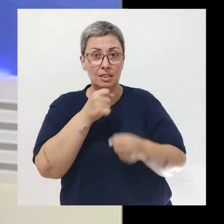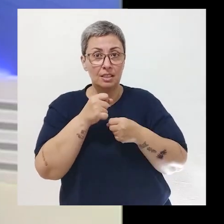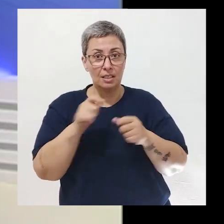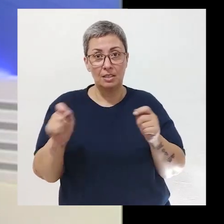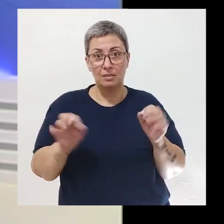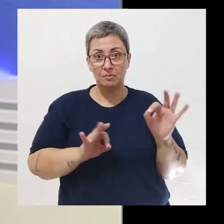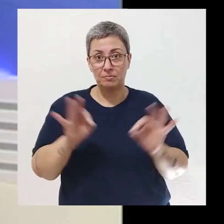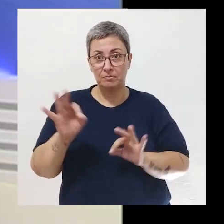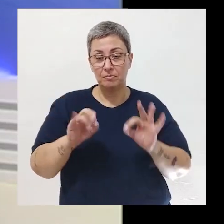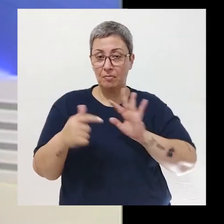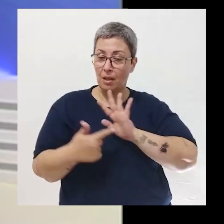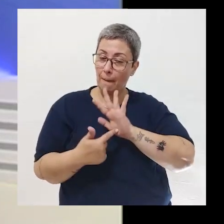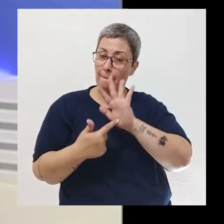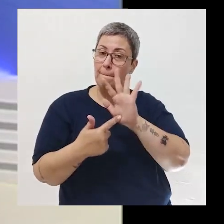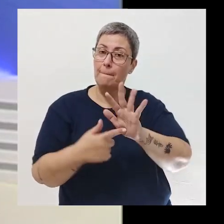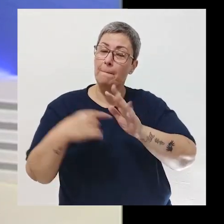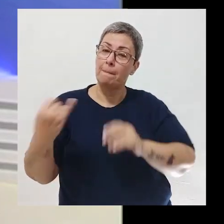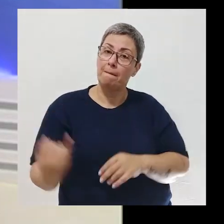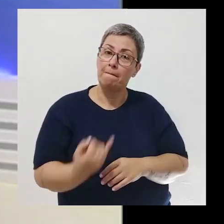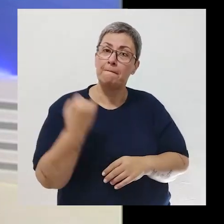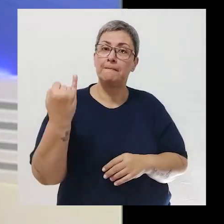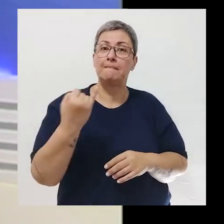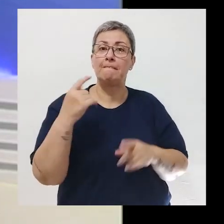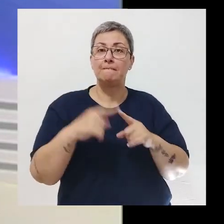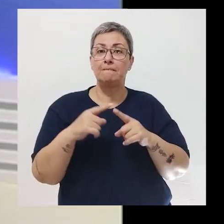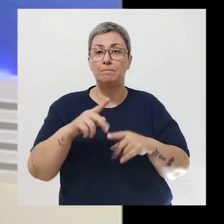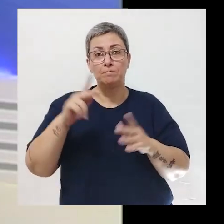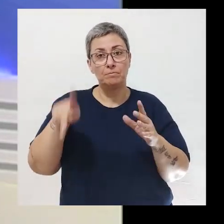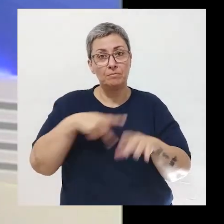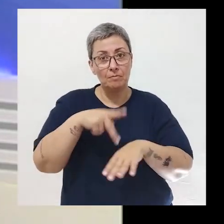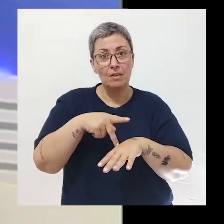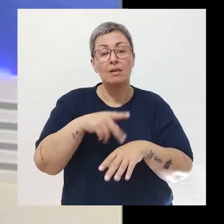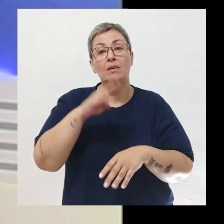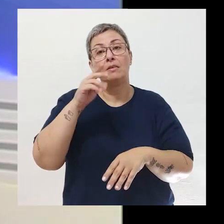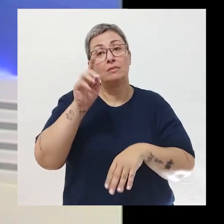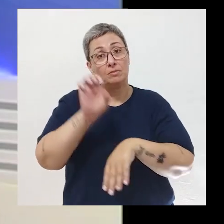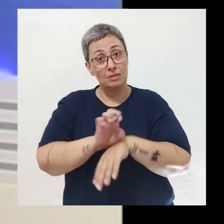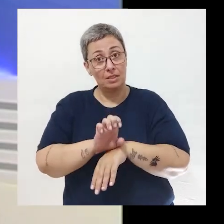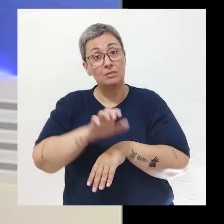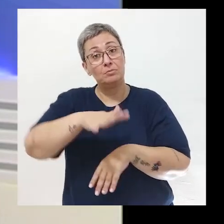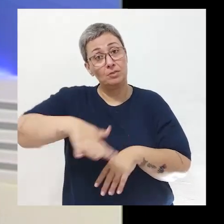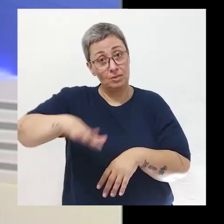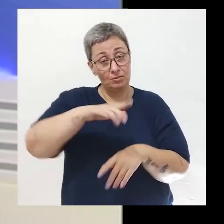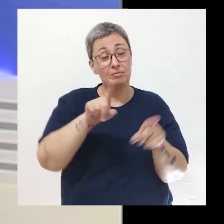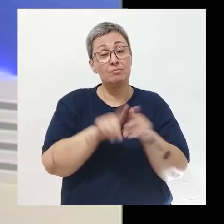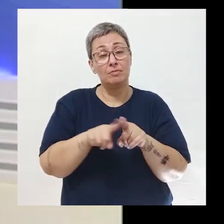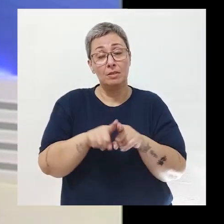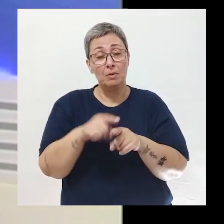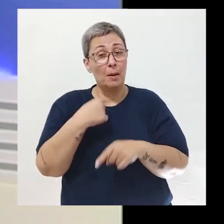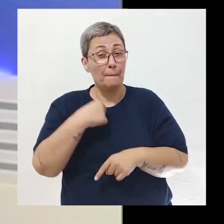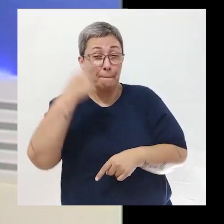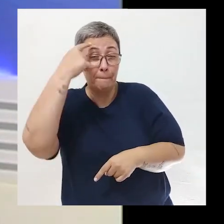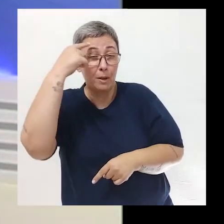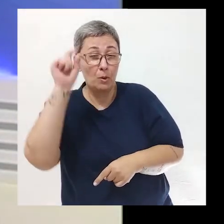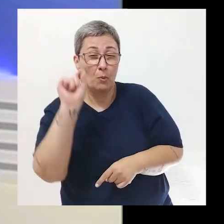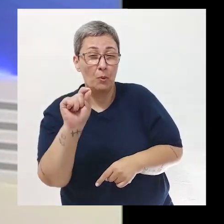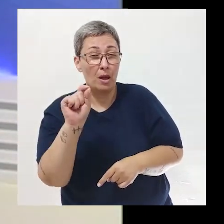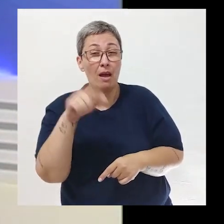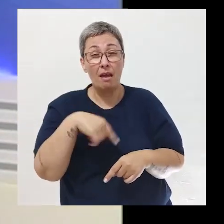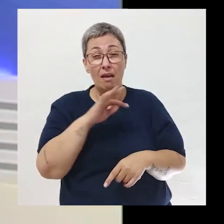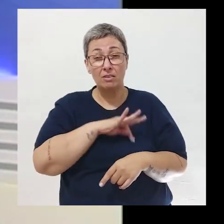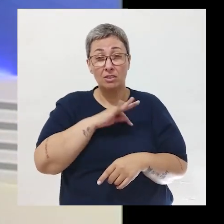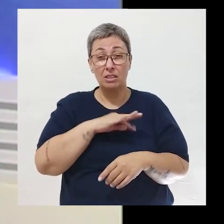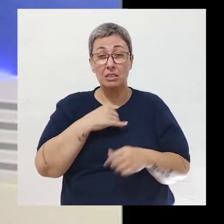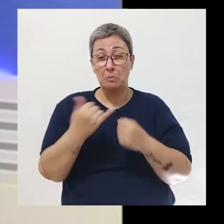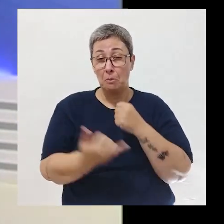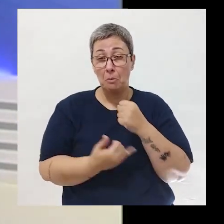super especial para mostrar a importância dele para o país, claro, para o estado e para a região também, viu? Mas não pensa você não que o Tietê